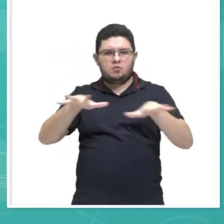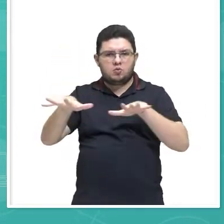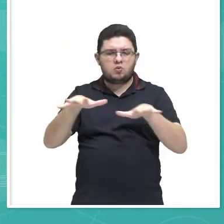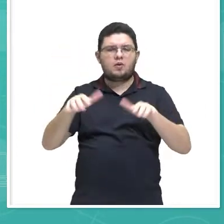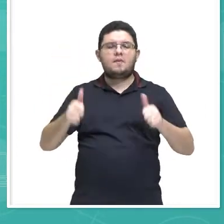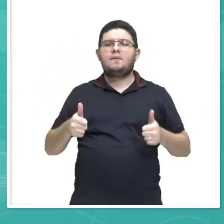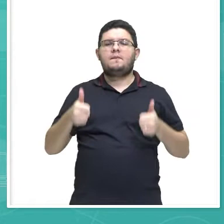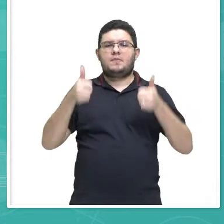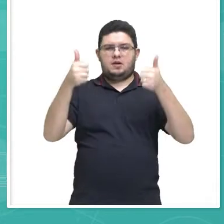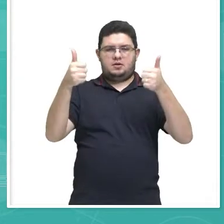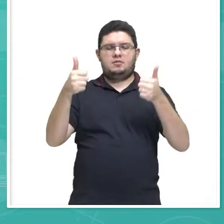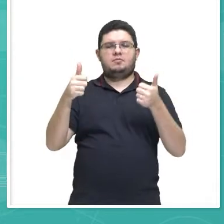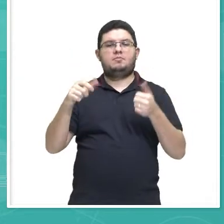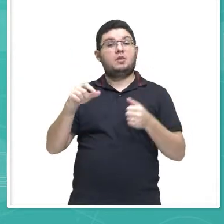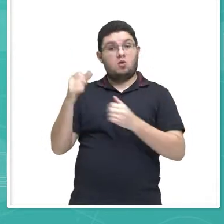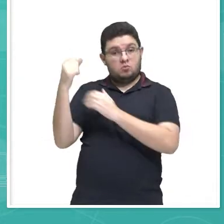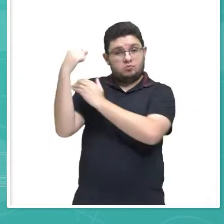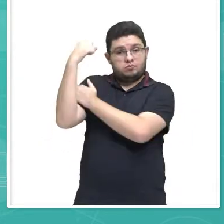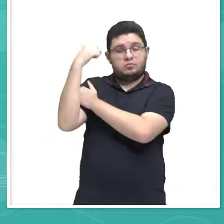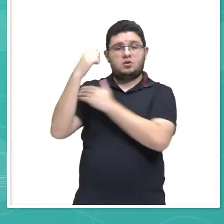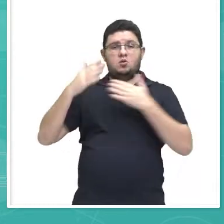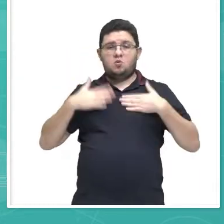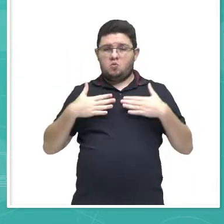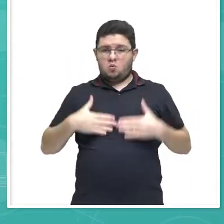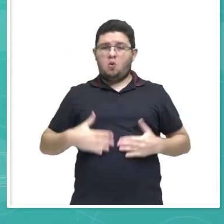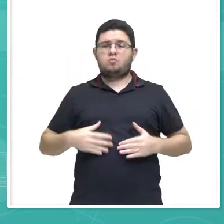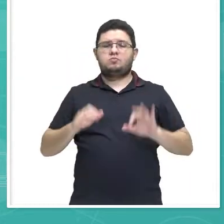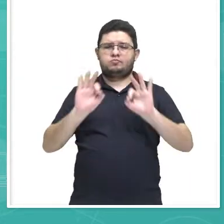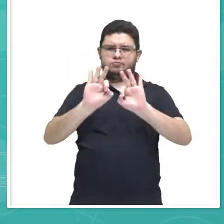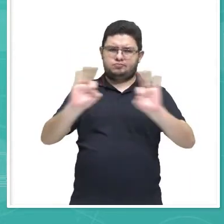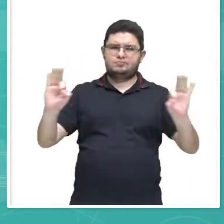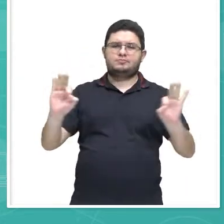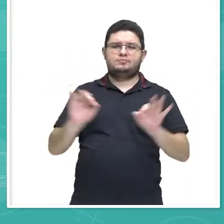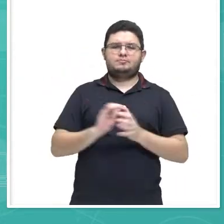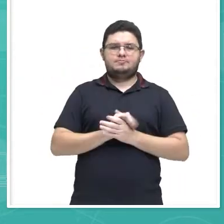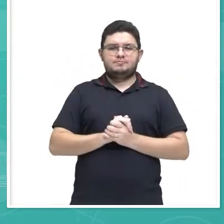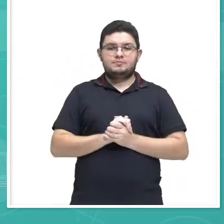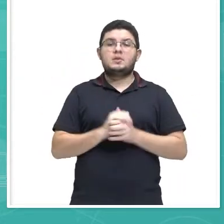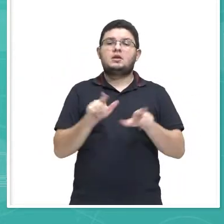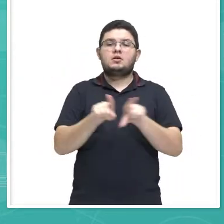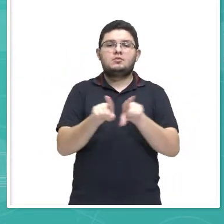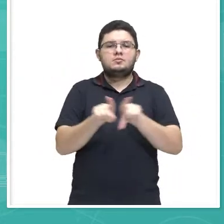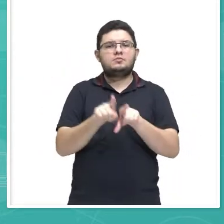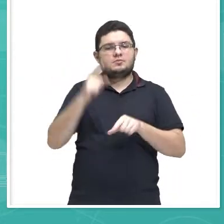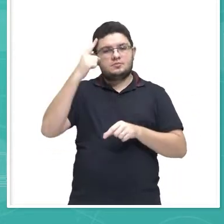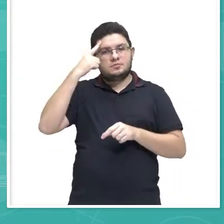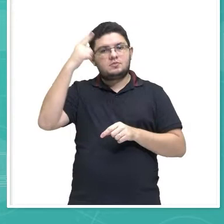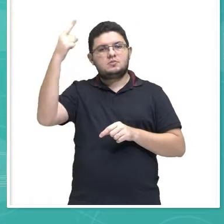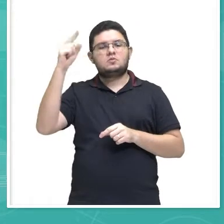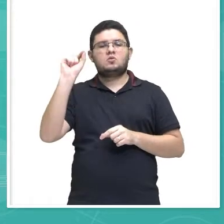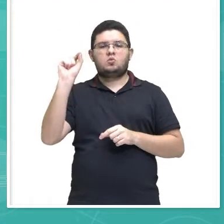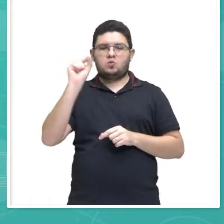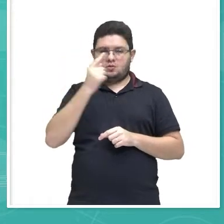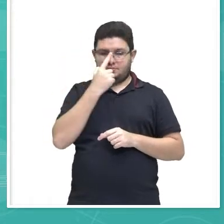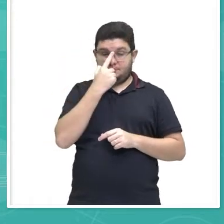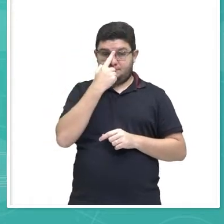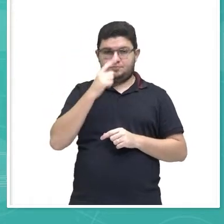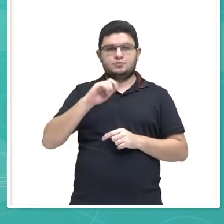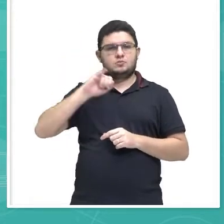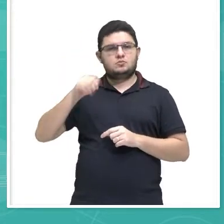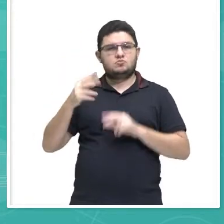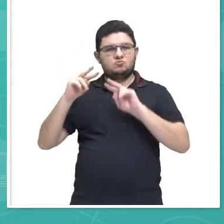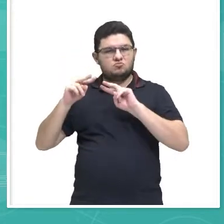é um ótimo exercício físico. Mas ele pensou também, através do judô a gente pode melhorar